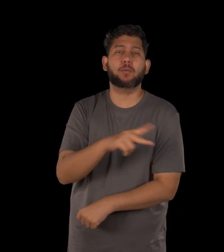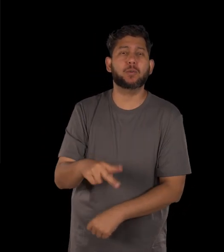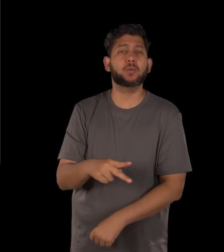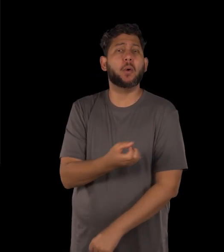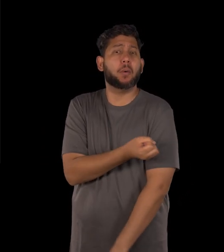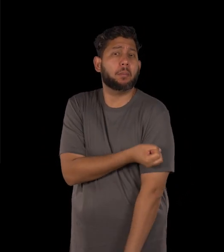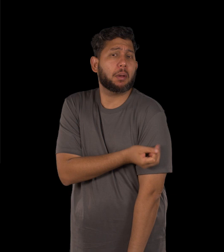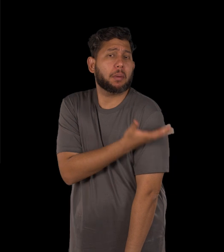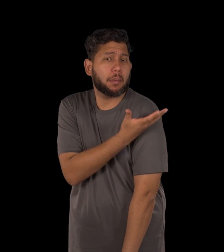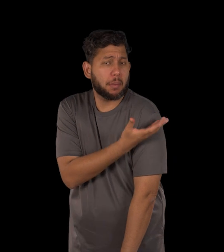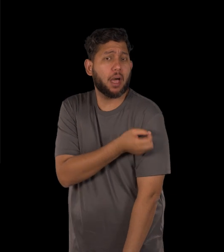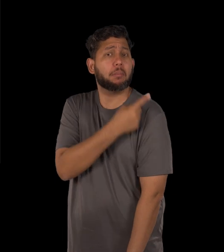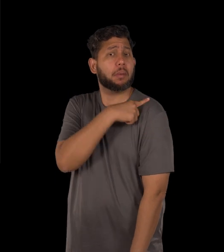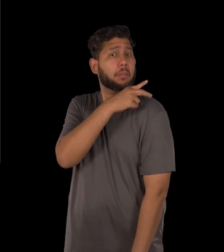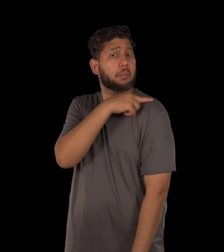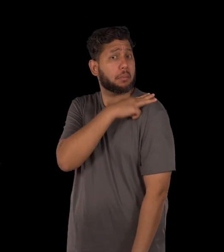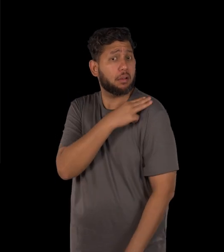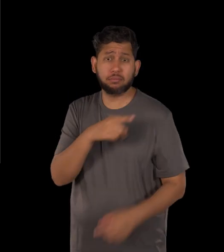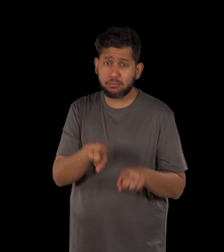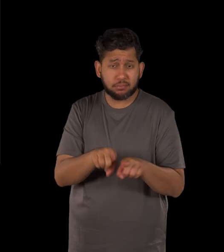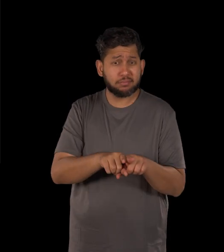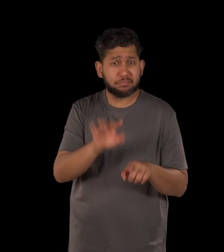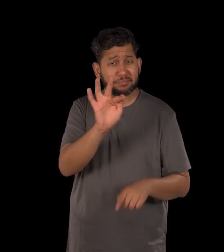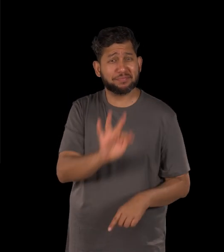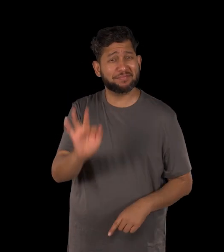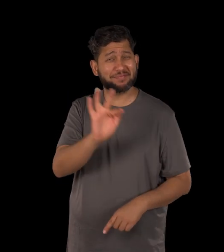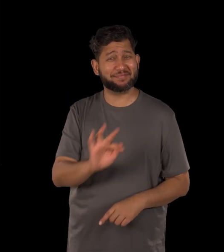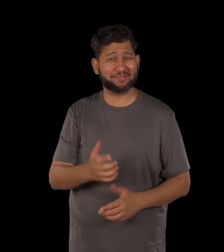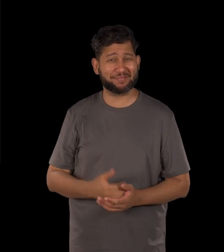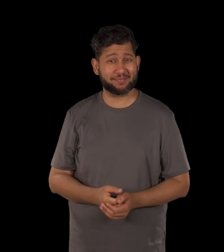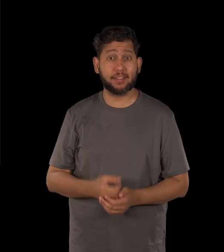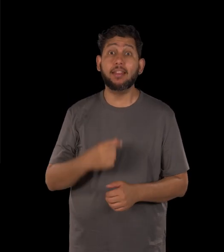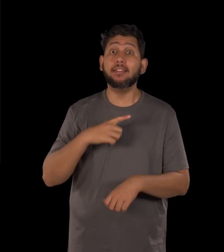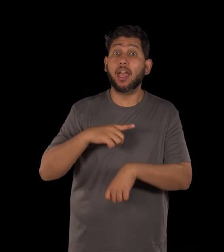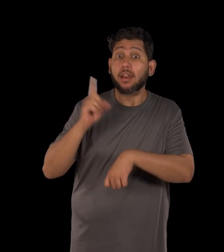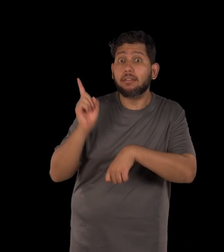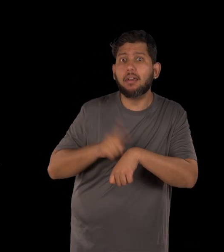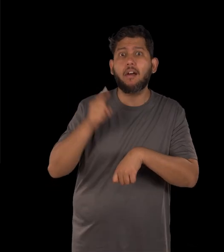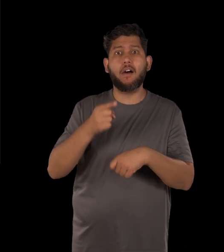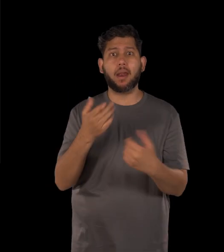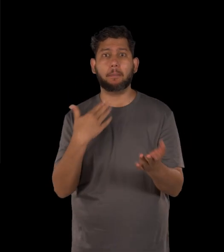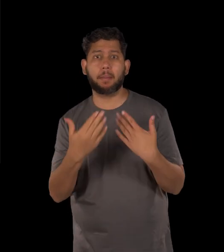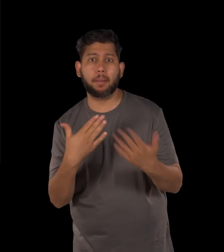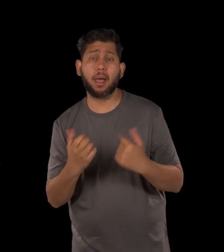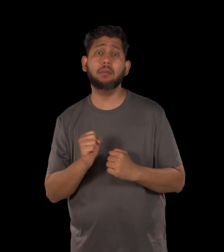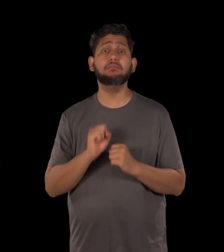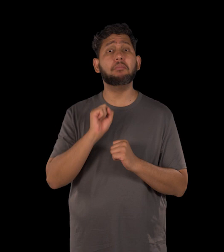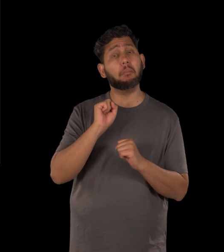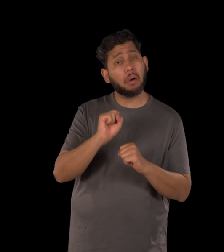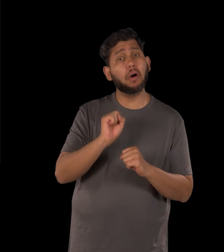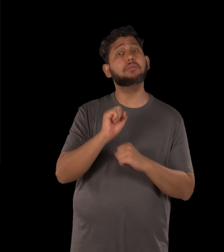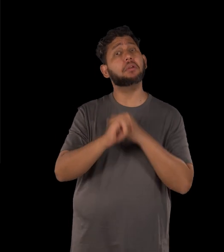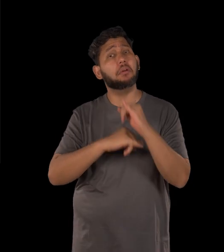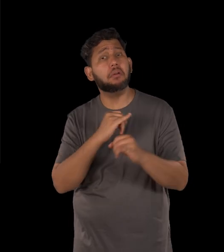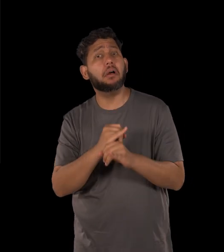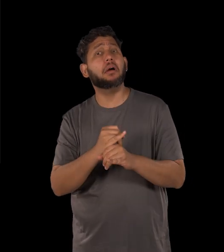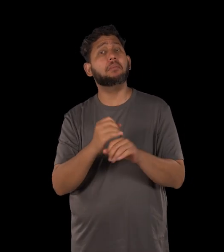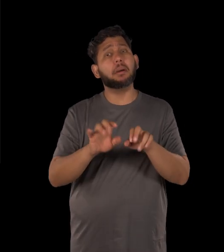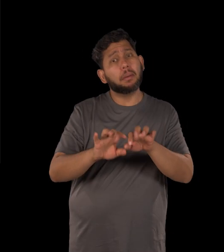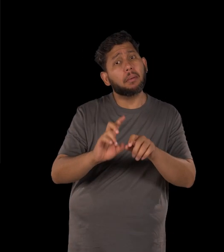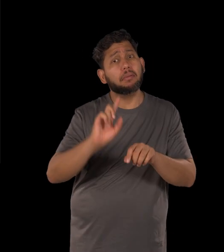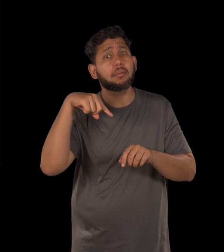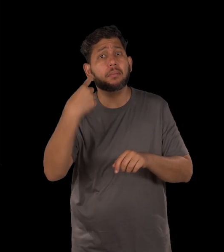ensino médio e universidades. São vivências, diálogos e atividades síncronas e assíncronas abordando o tema do